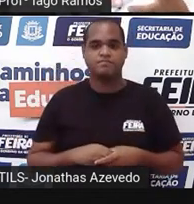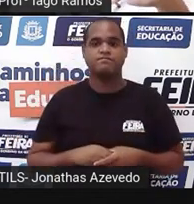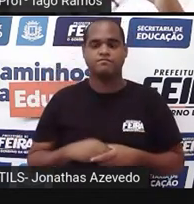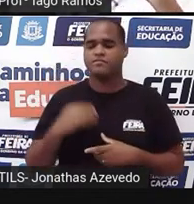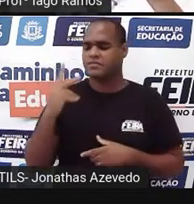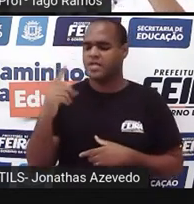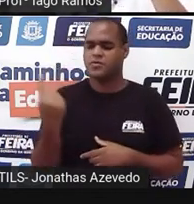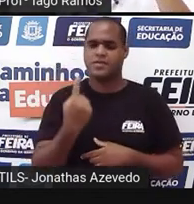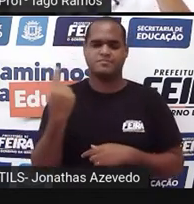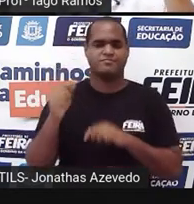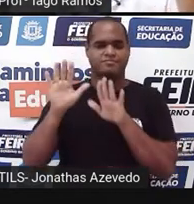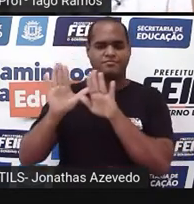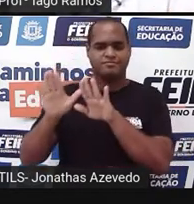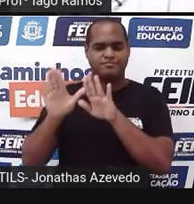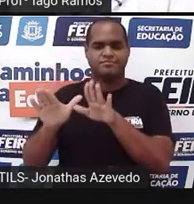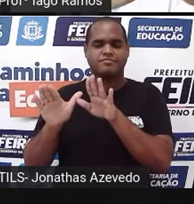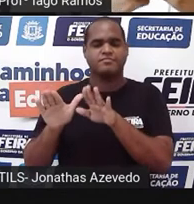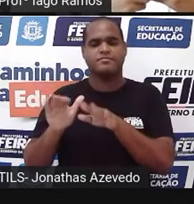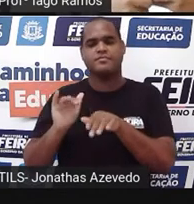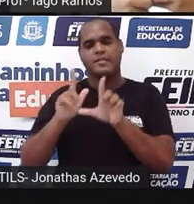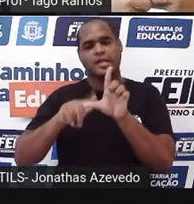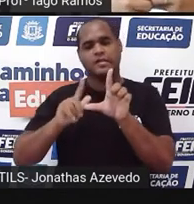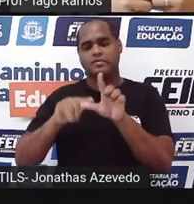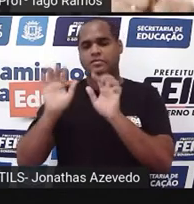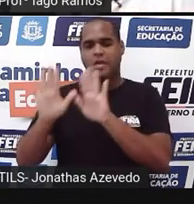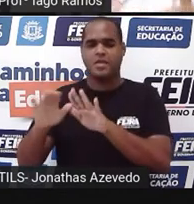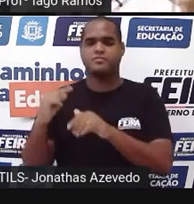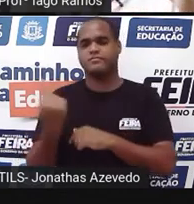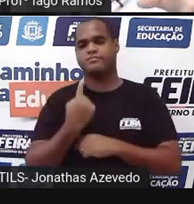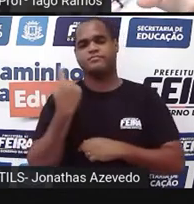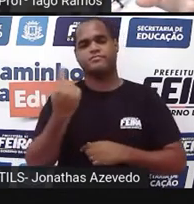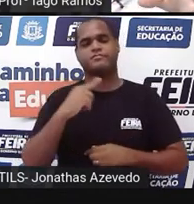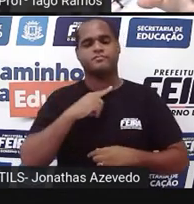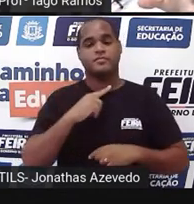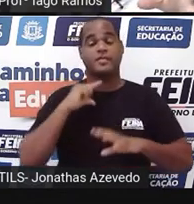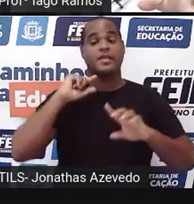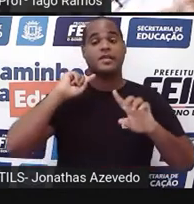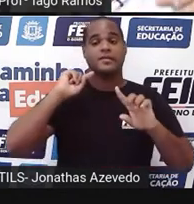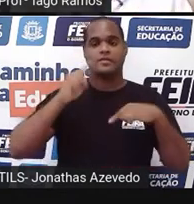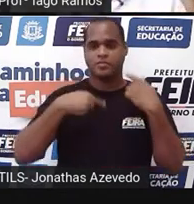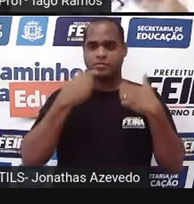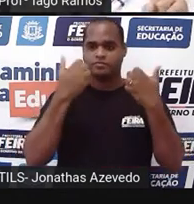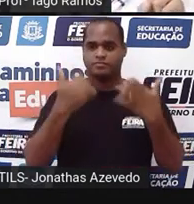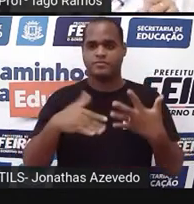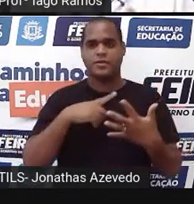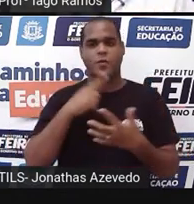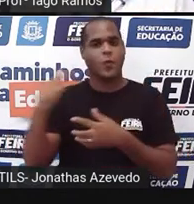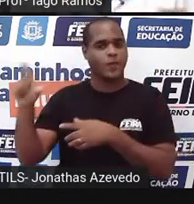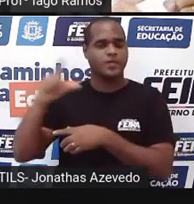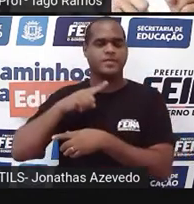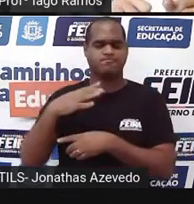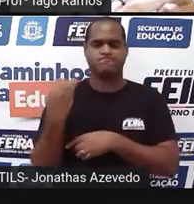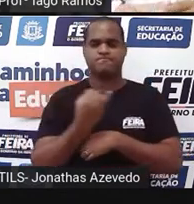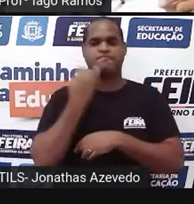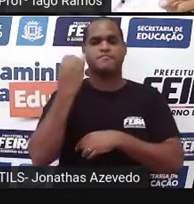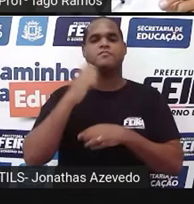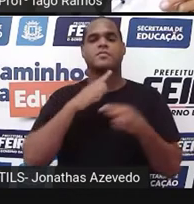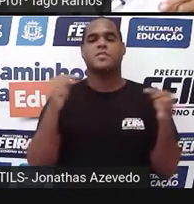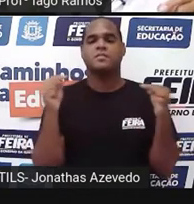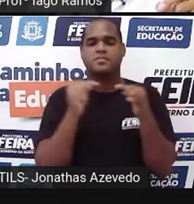deixar sozinho Deixa essa letra sozinha depois o outro passo é